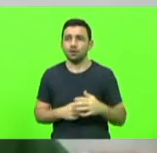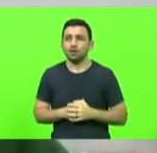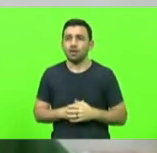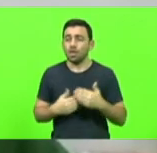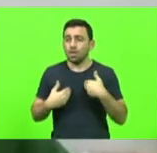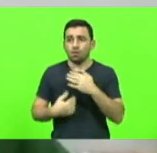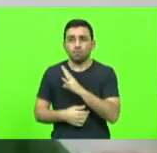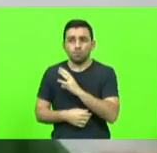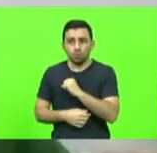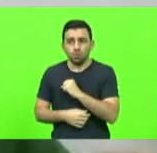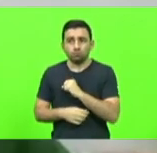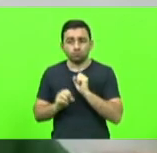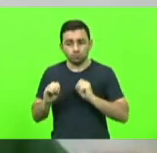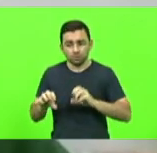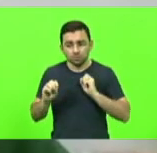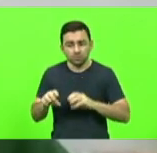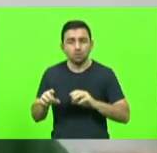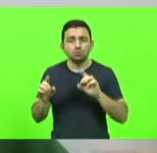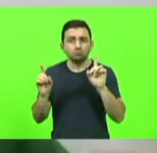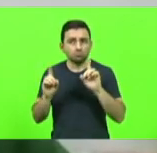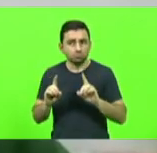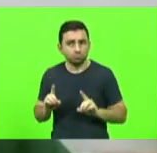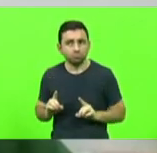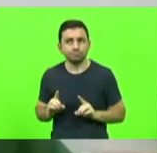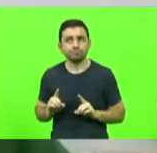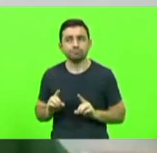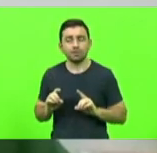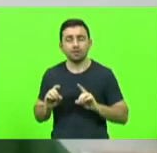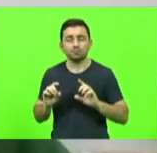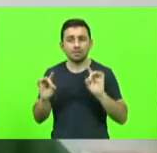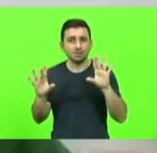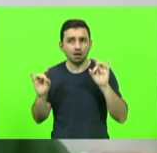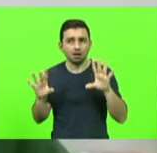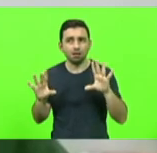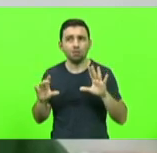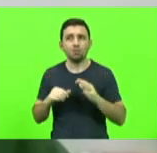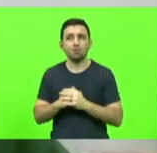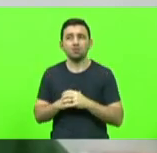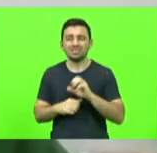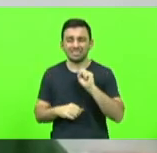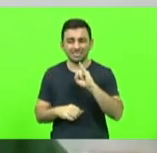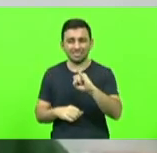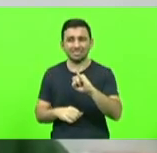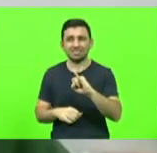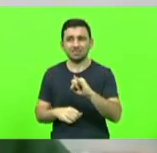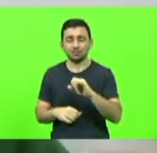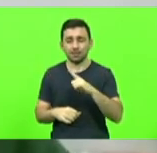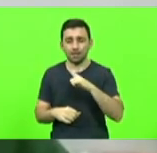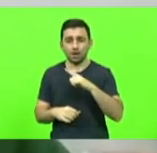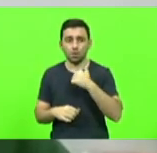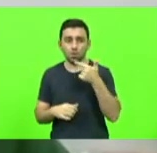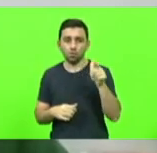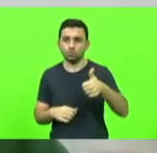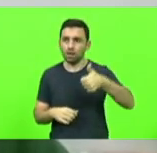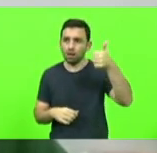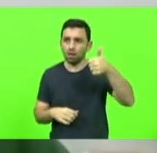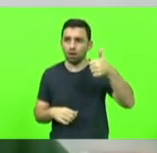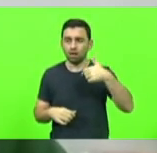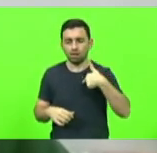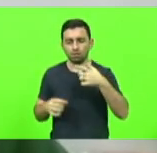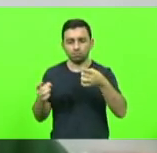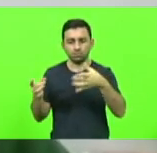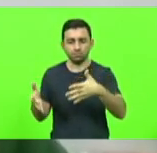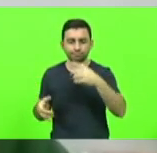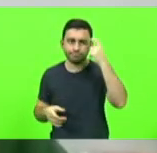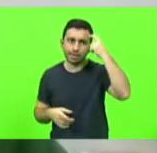apaixonei pela educação especial e não queria sair. Mas se eu tiver uma oportunidade melhor, eu irei sem